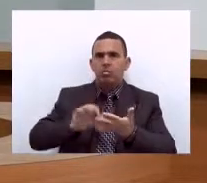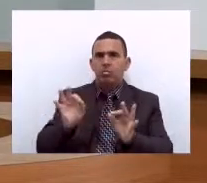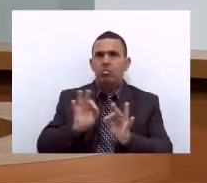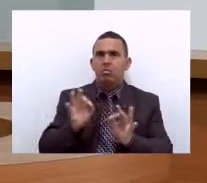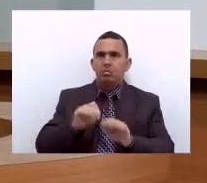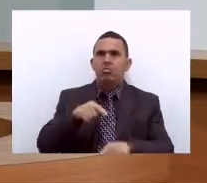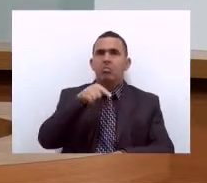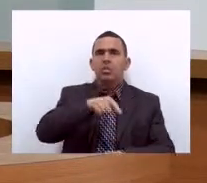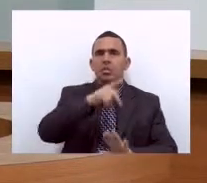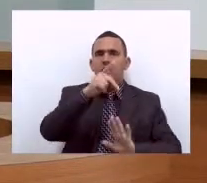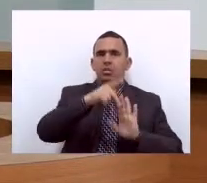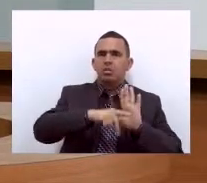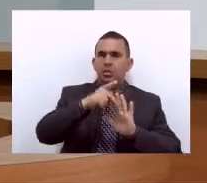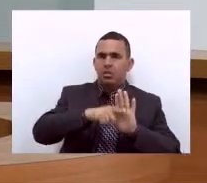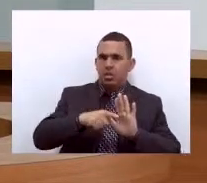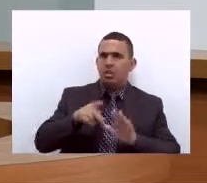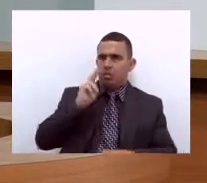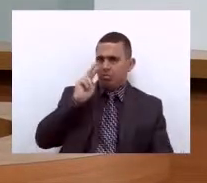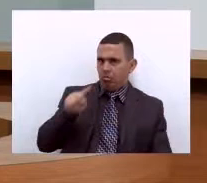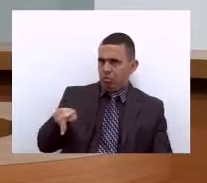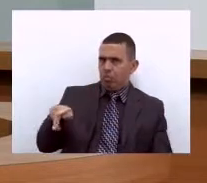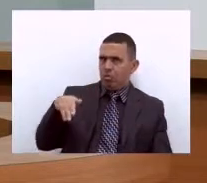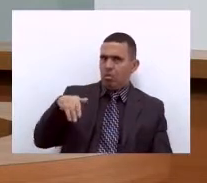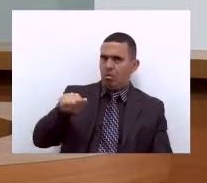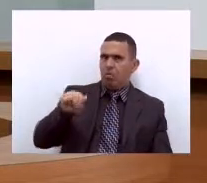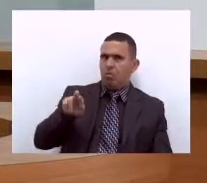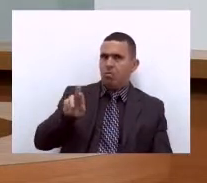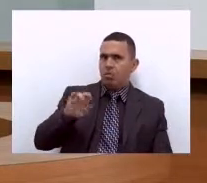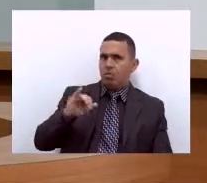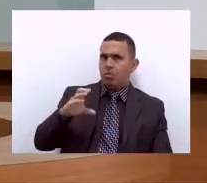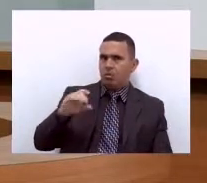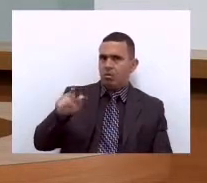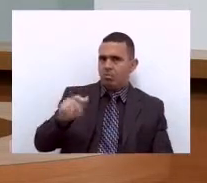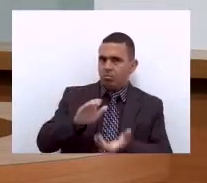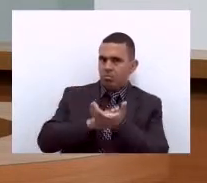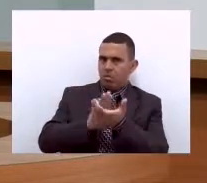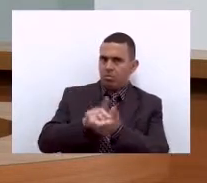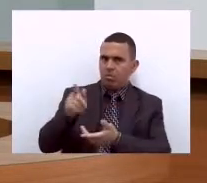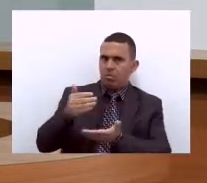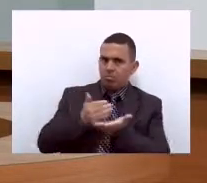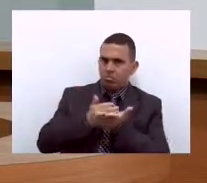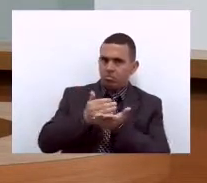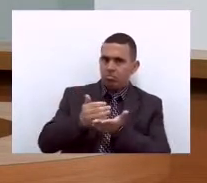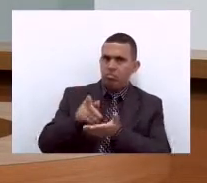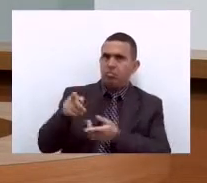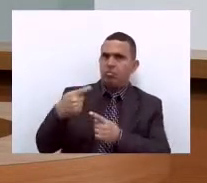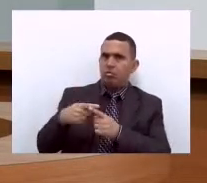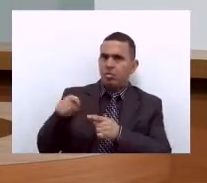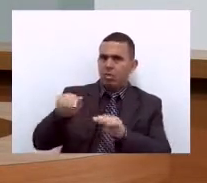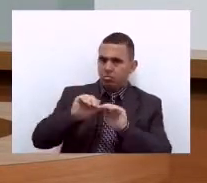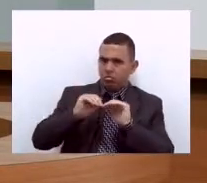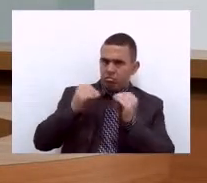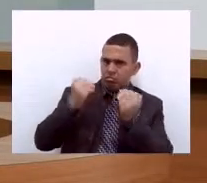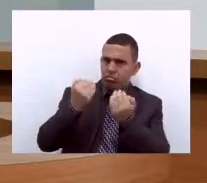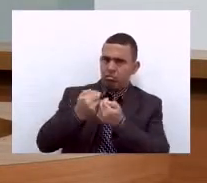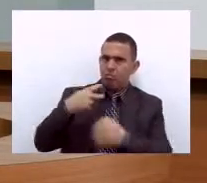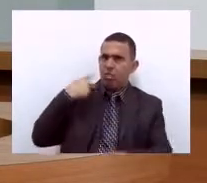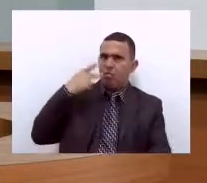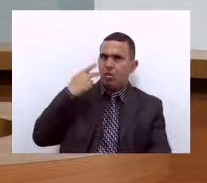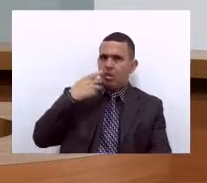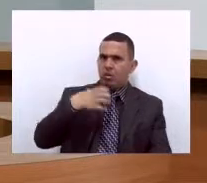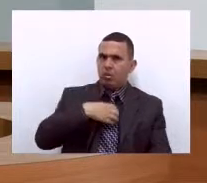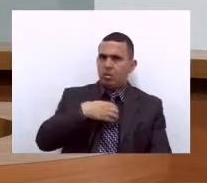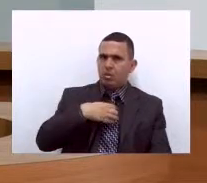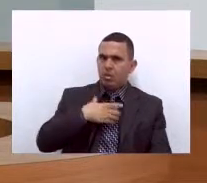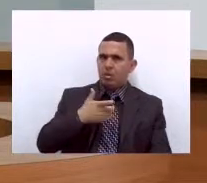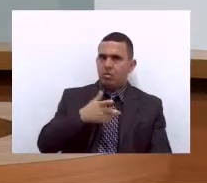é um projeto, viu, Maurício? Parabéns pela iniciativa. Vossa Excelência que ocupa essa cadeira de forma